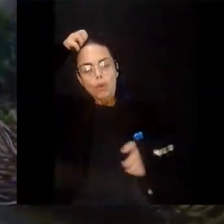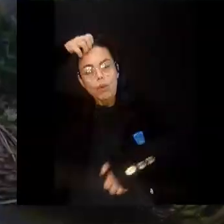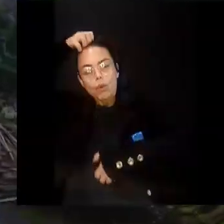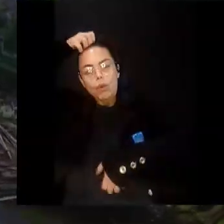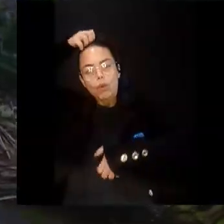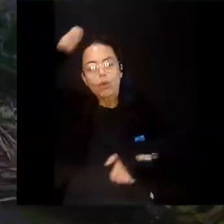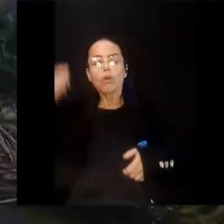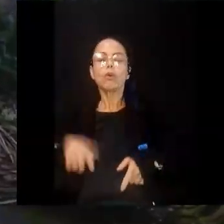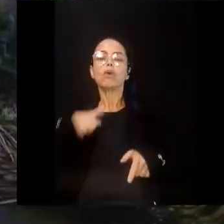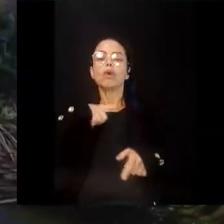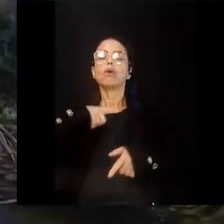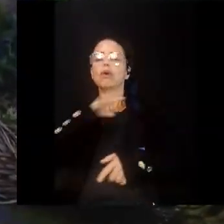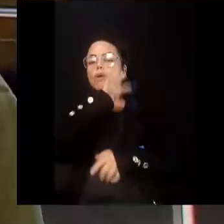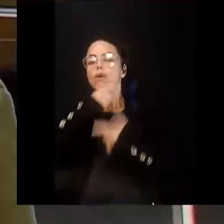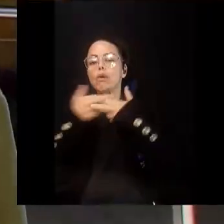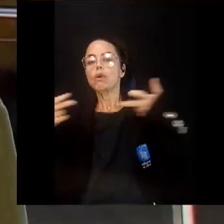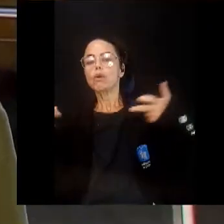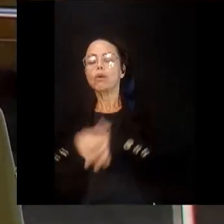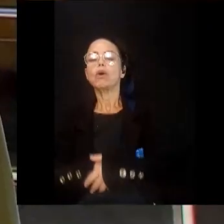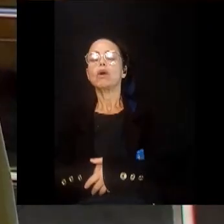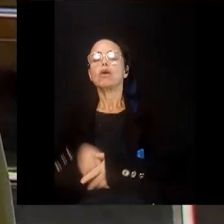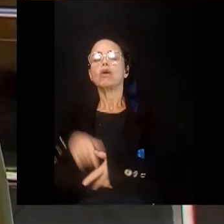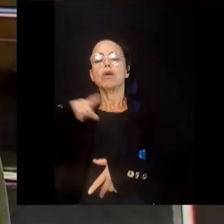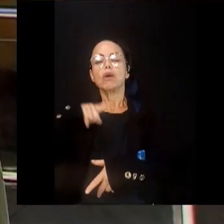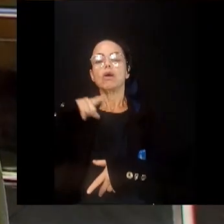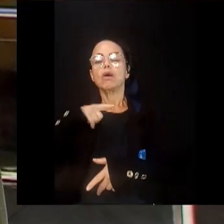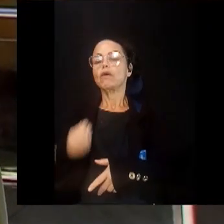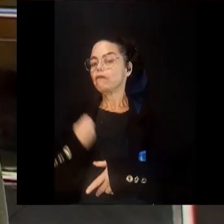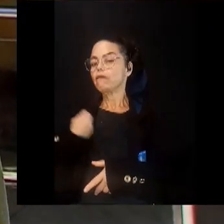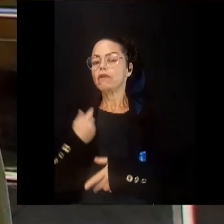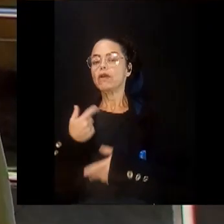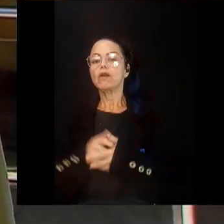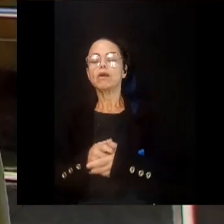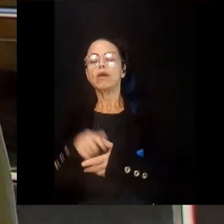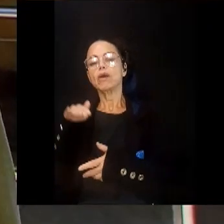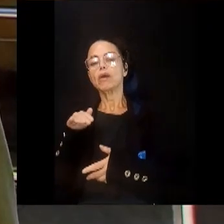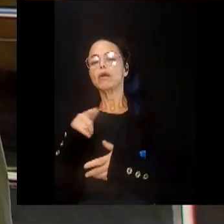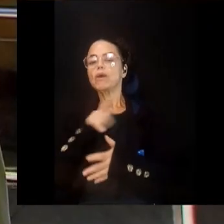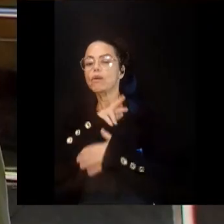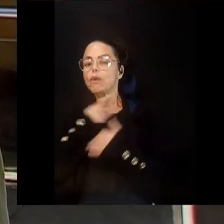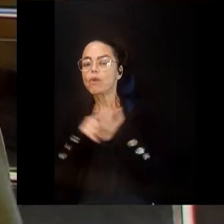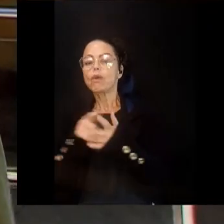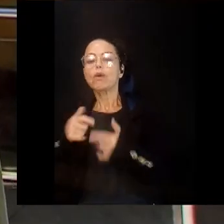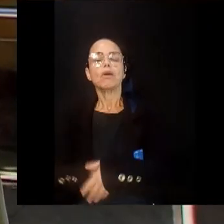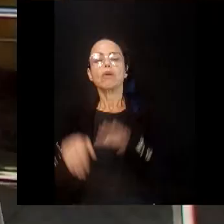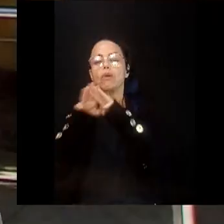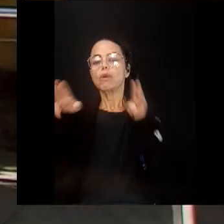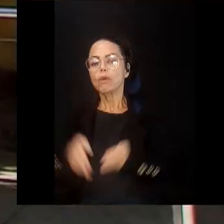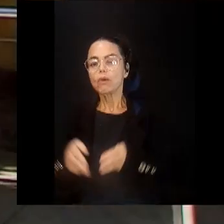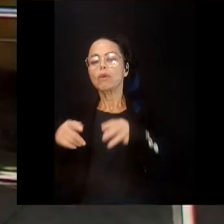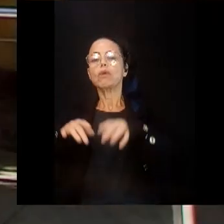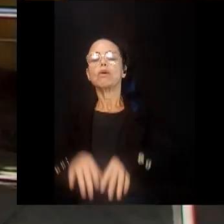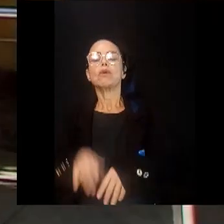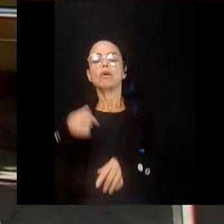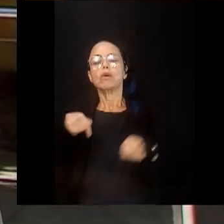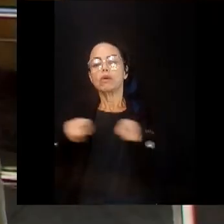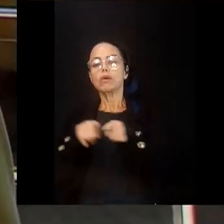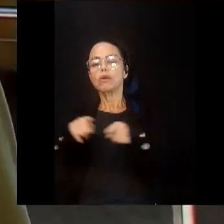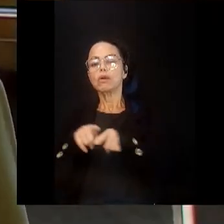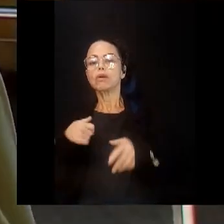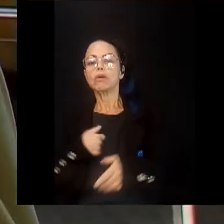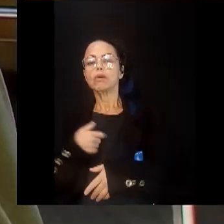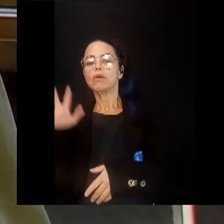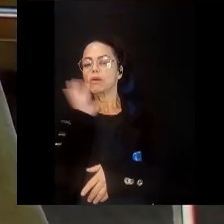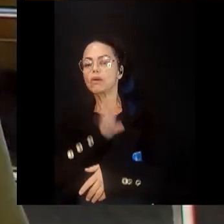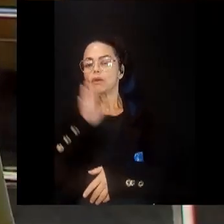museu, com os animais empalhados, animais vivos no aquário, na casa dos animais interessantes. Então é uma possibilidade muito legal que chama a atenção do público.